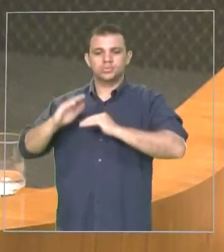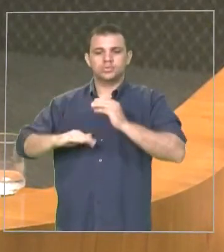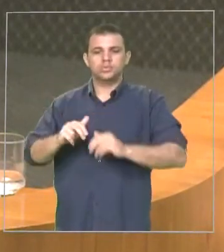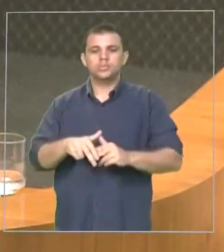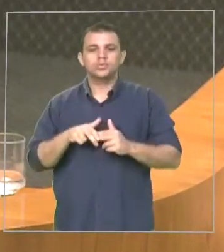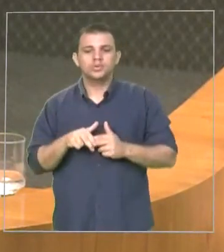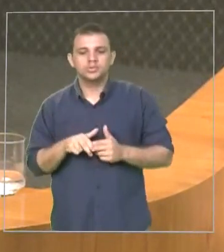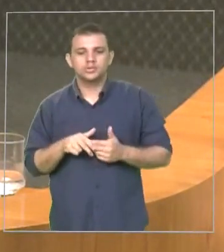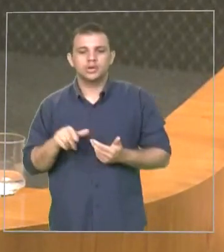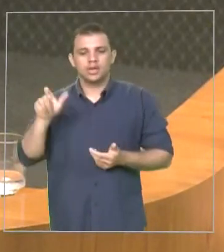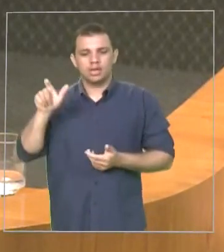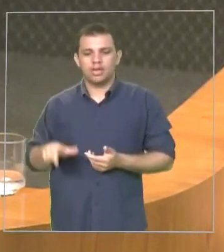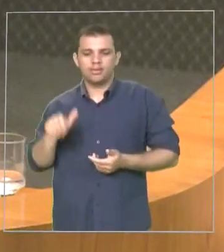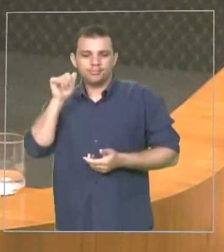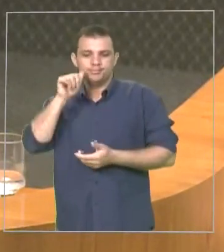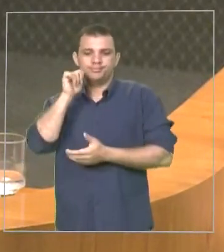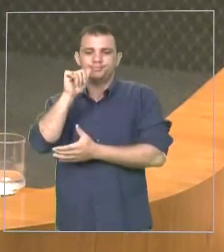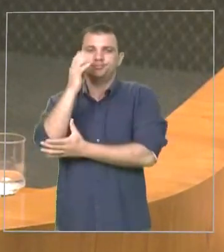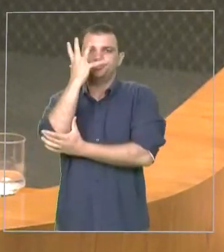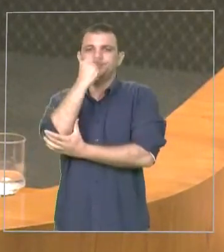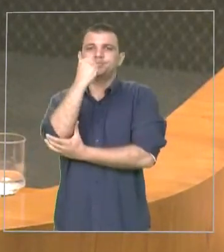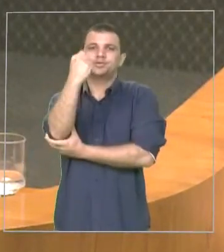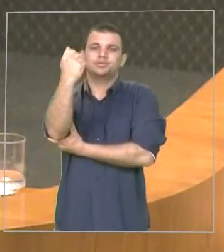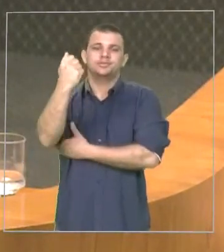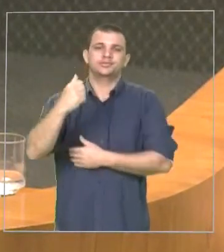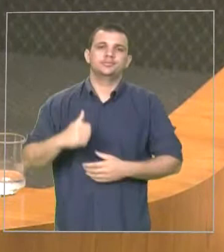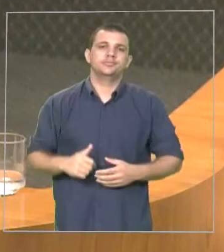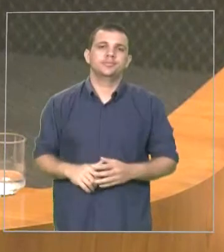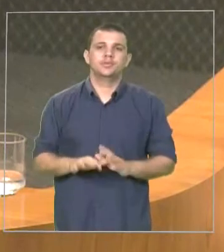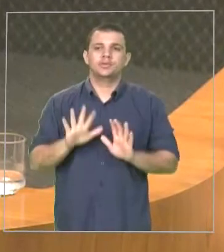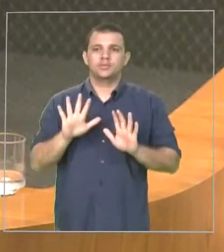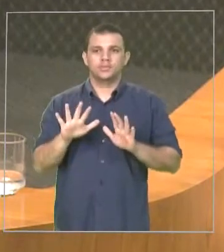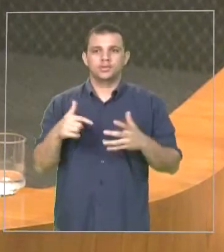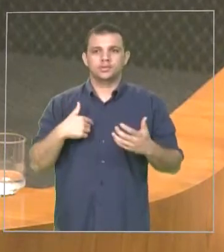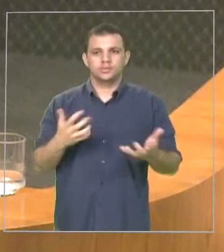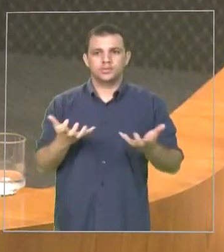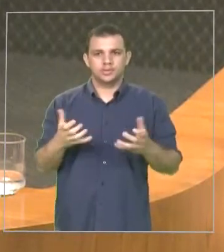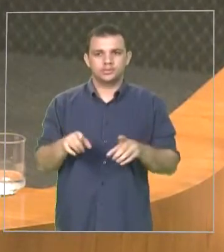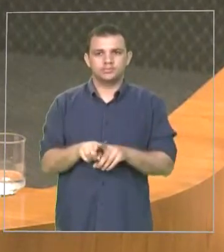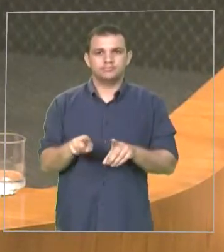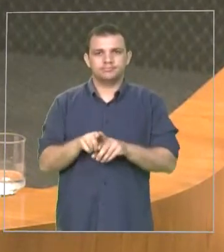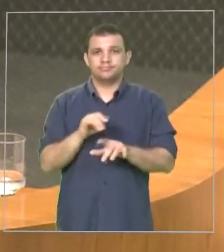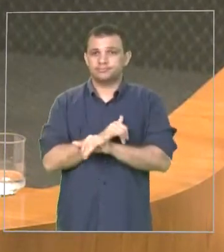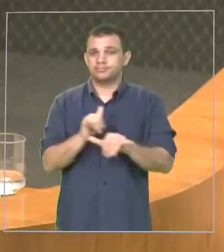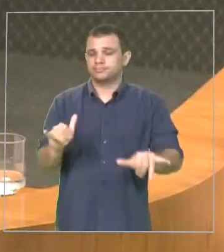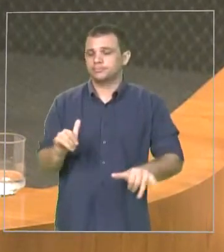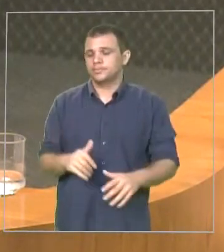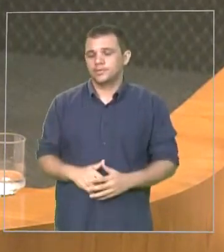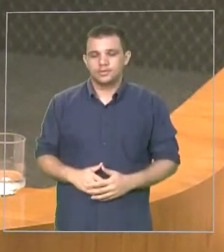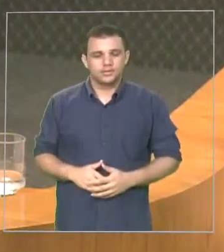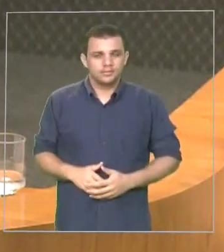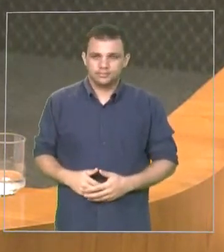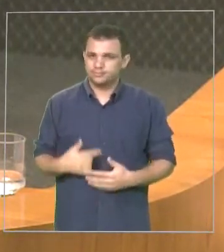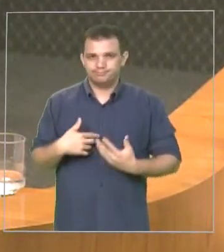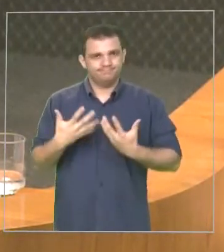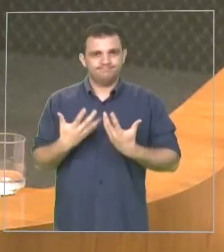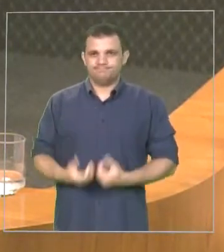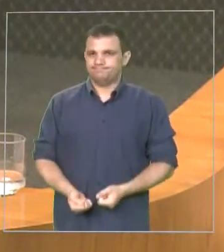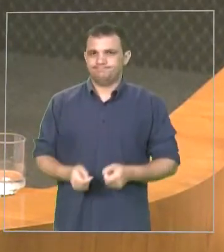de questões físicas. E aqui eu quero reiterar meu repúdio a esse tipo de posição.